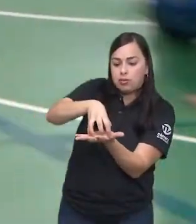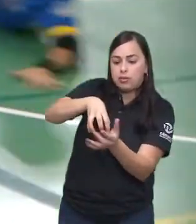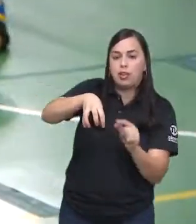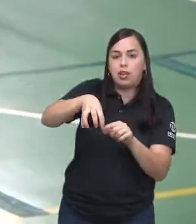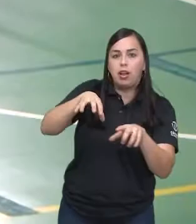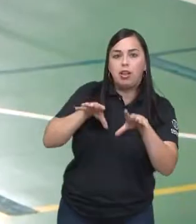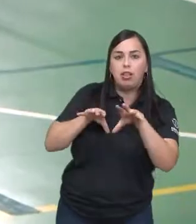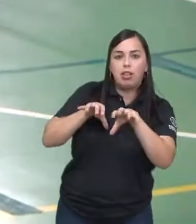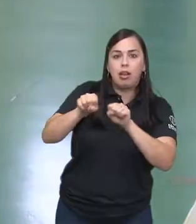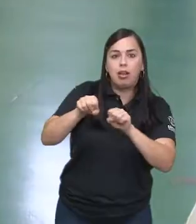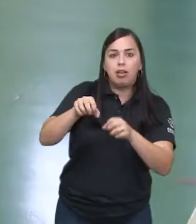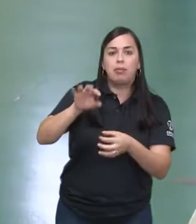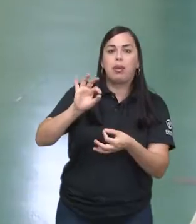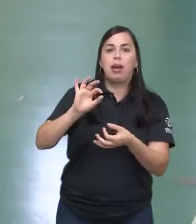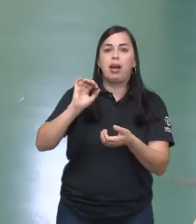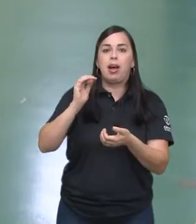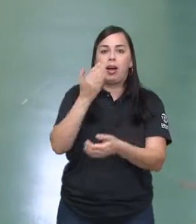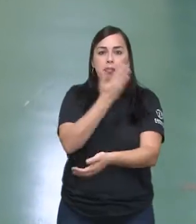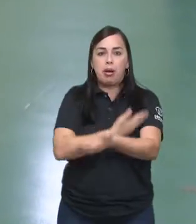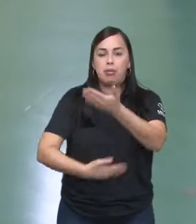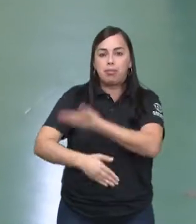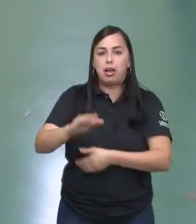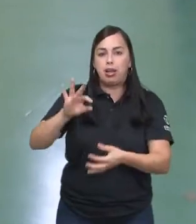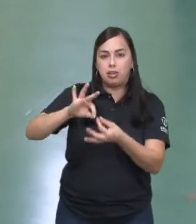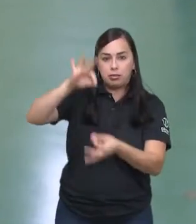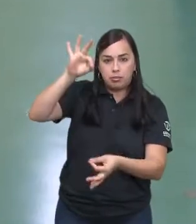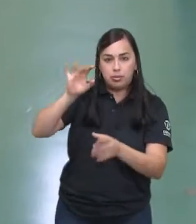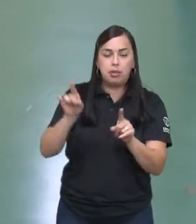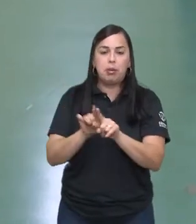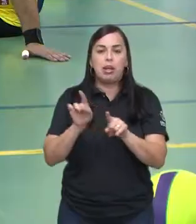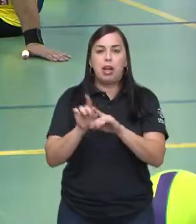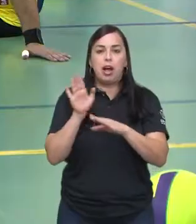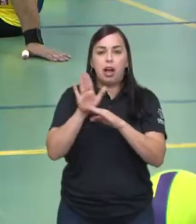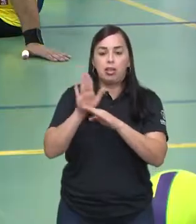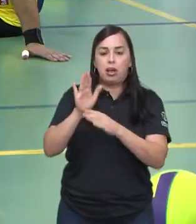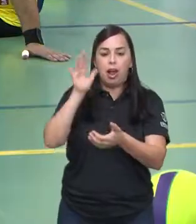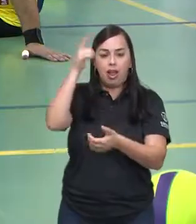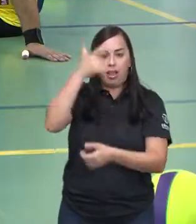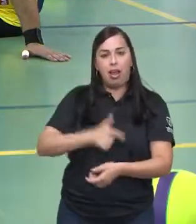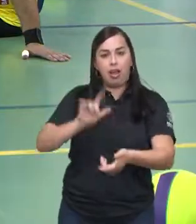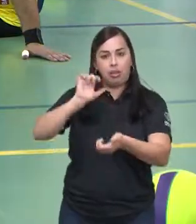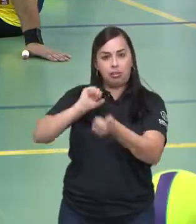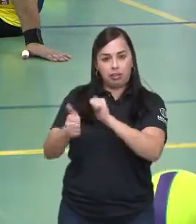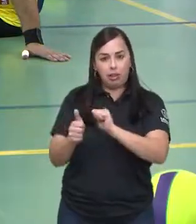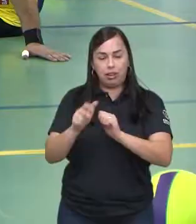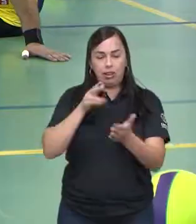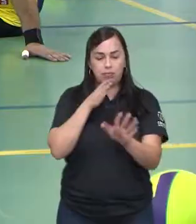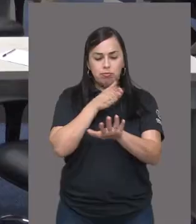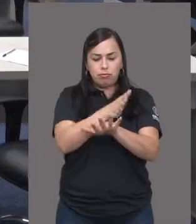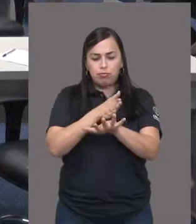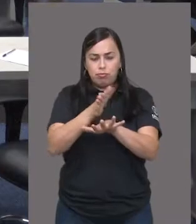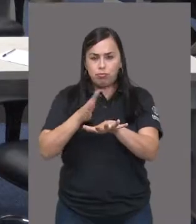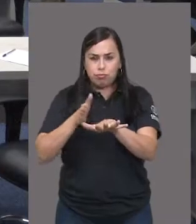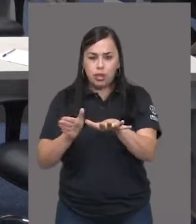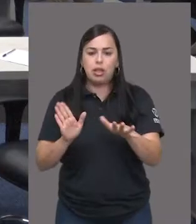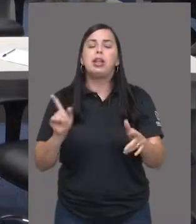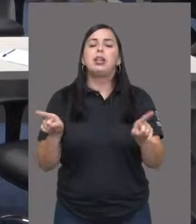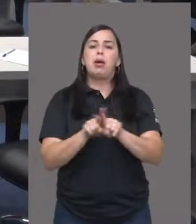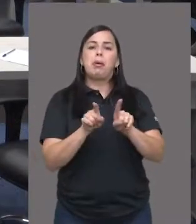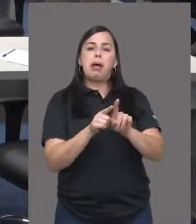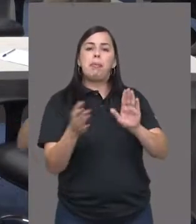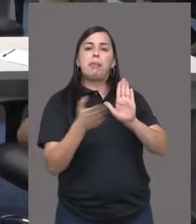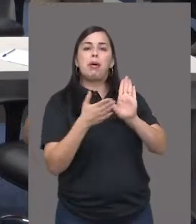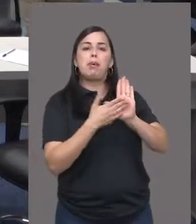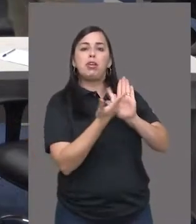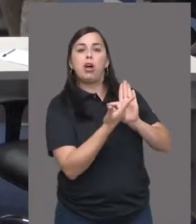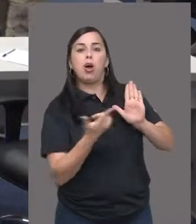centro de formação do paradesporto no município para atender atletas em diversas modalidades. Outra proposta